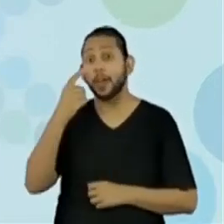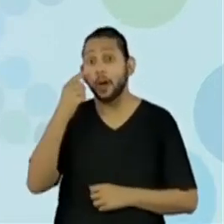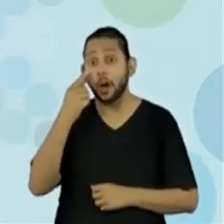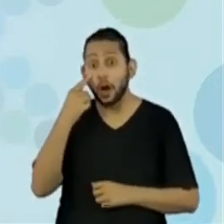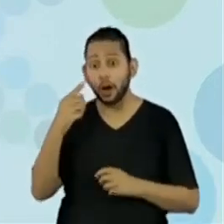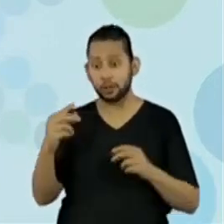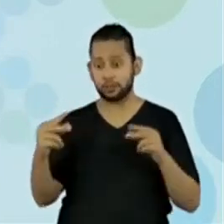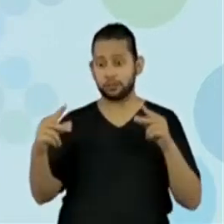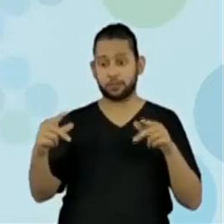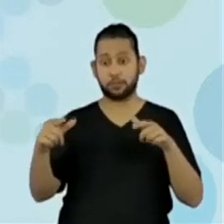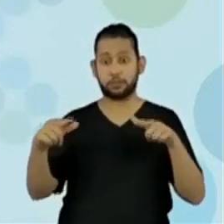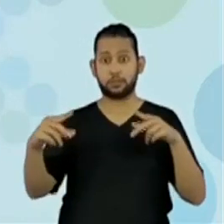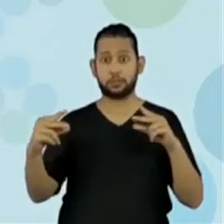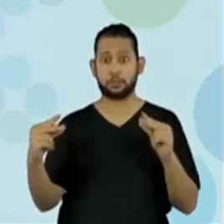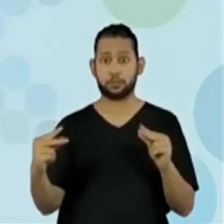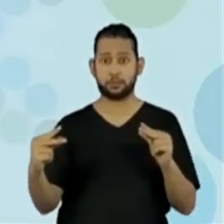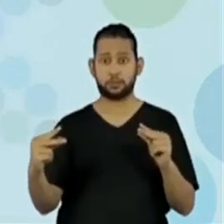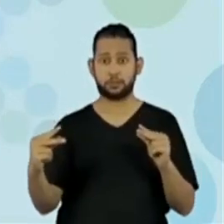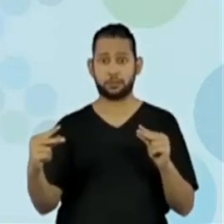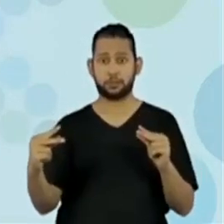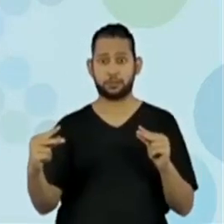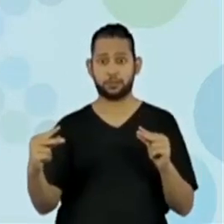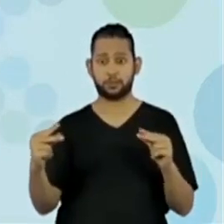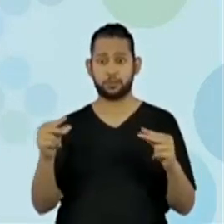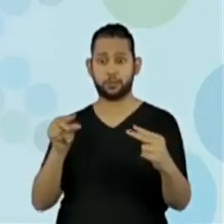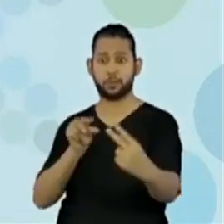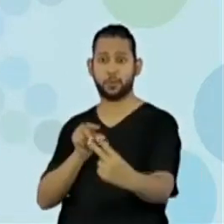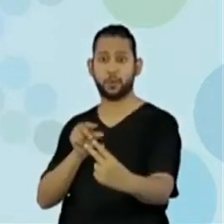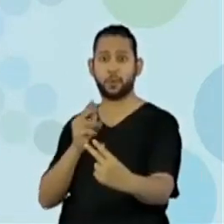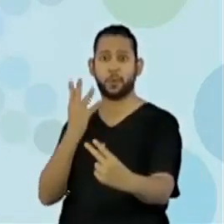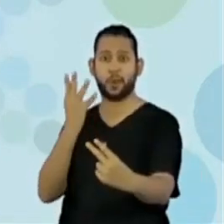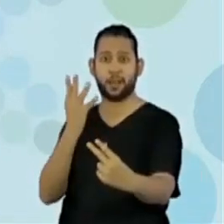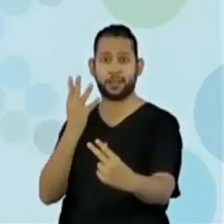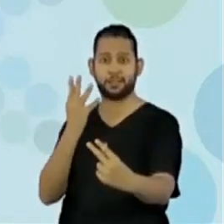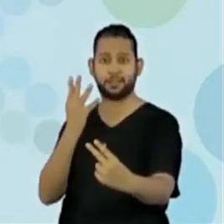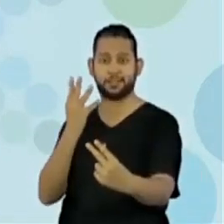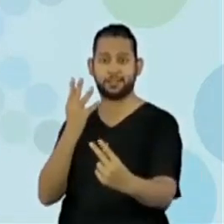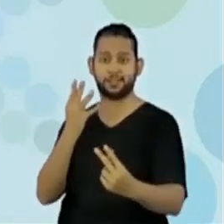3, 4, 5 e